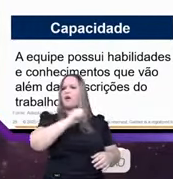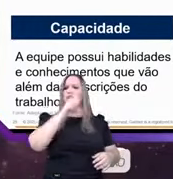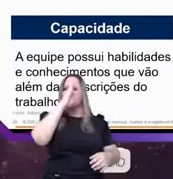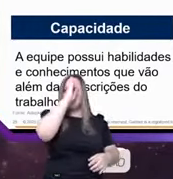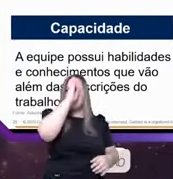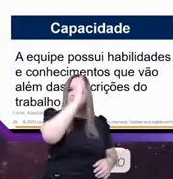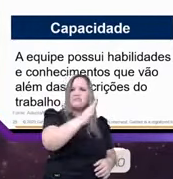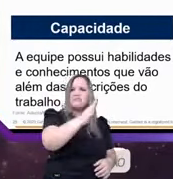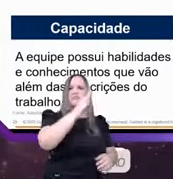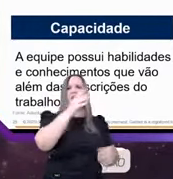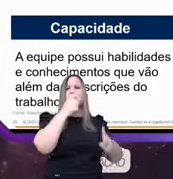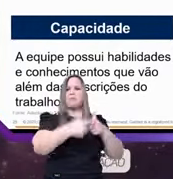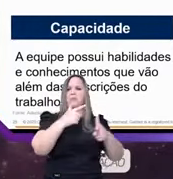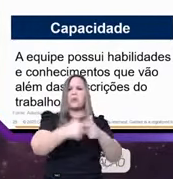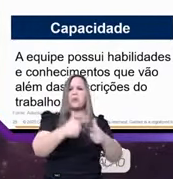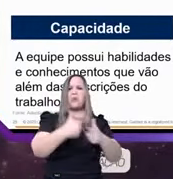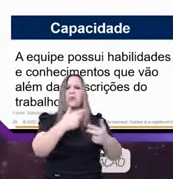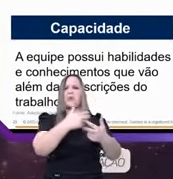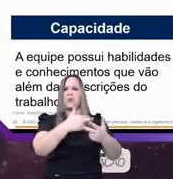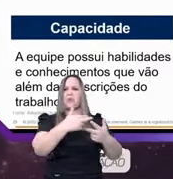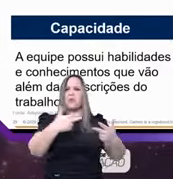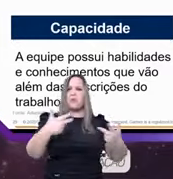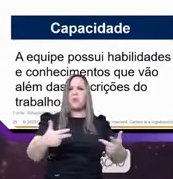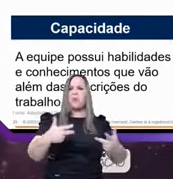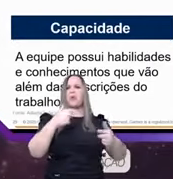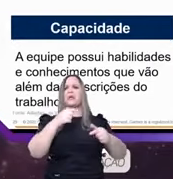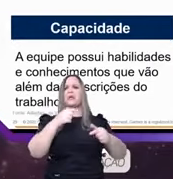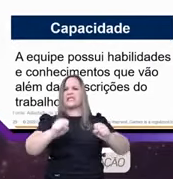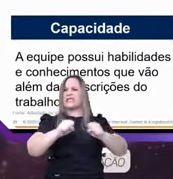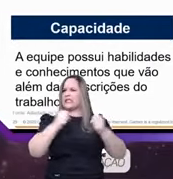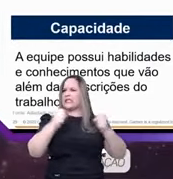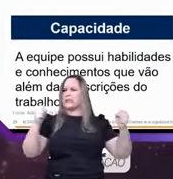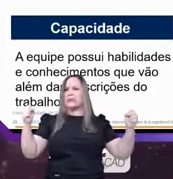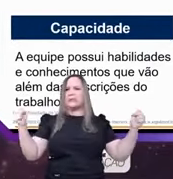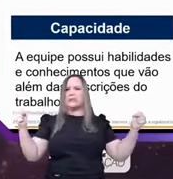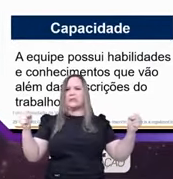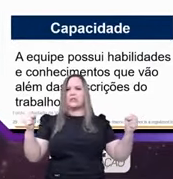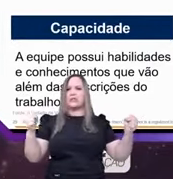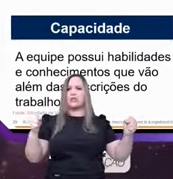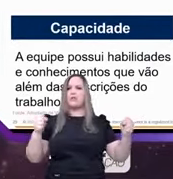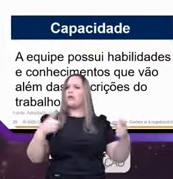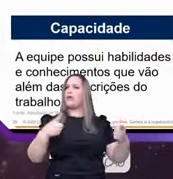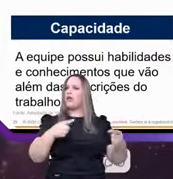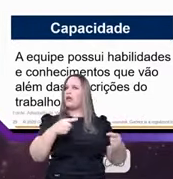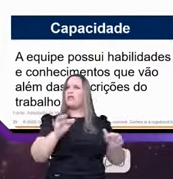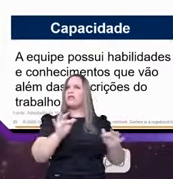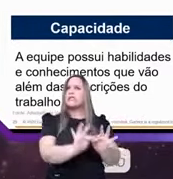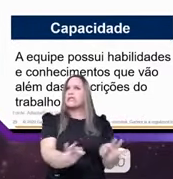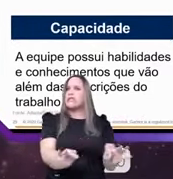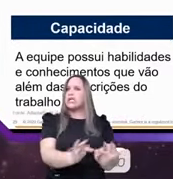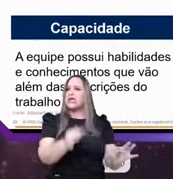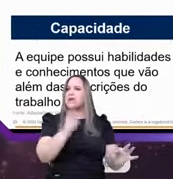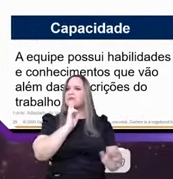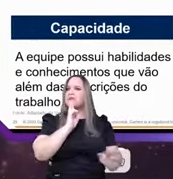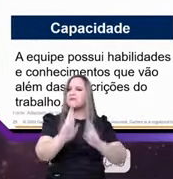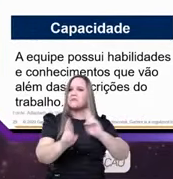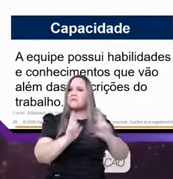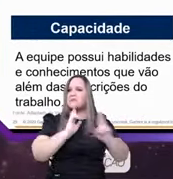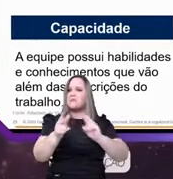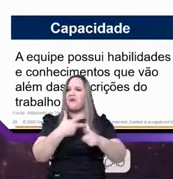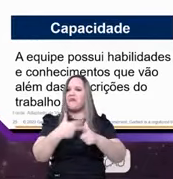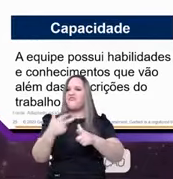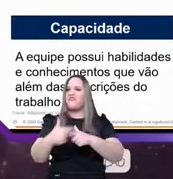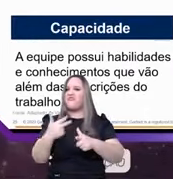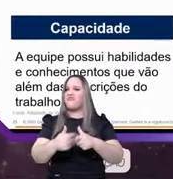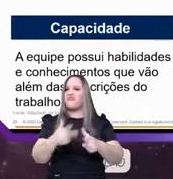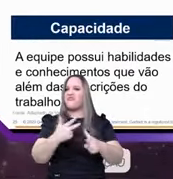resolver problemas, às vezes grandes, com aplicação simples. Esse exemplo foi aplicado no sistema financeiro, mas poderia ser aplicado em